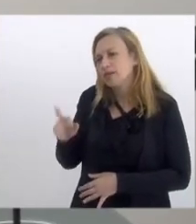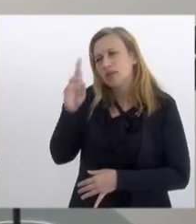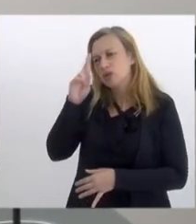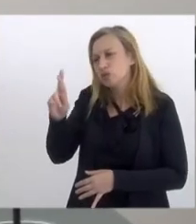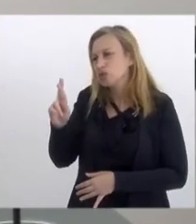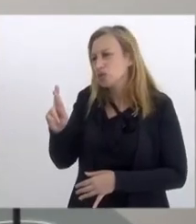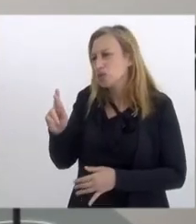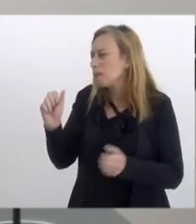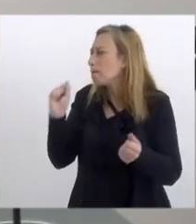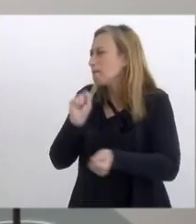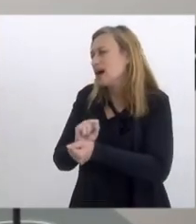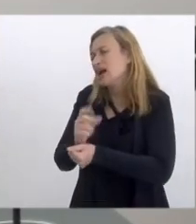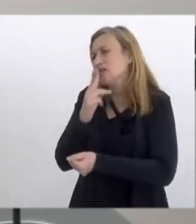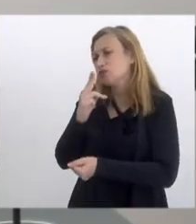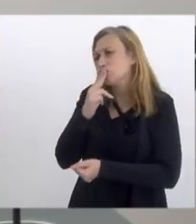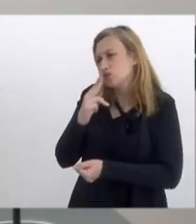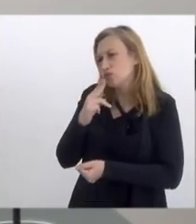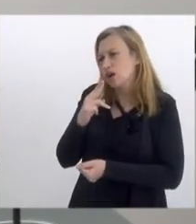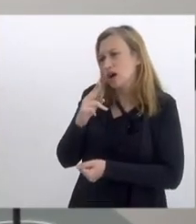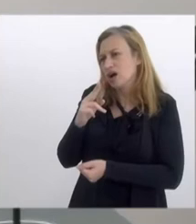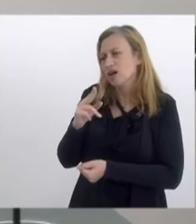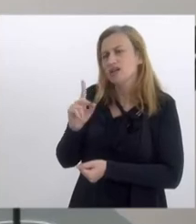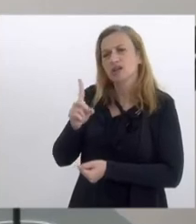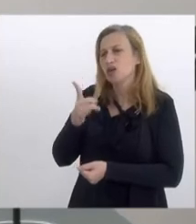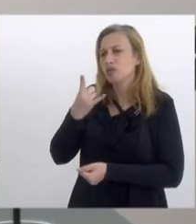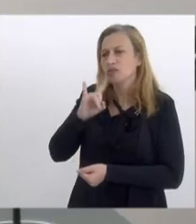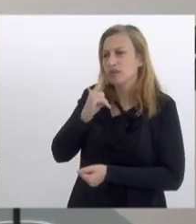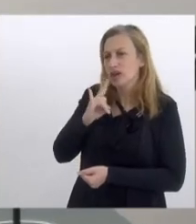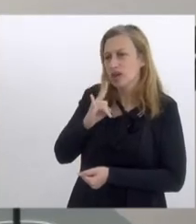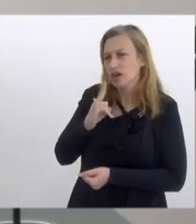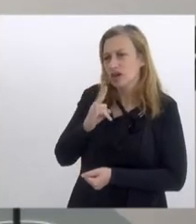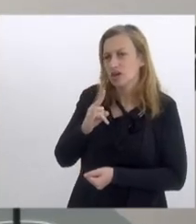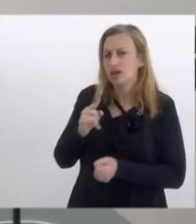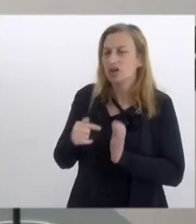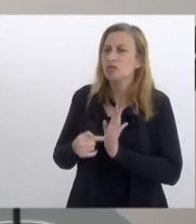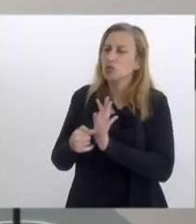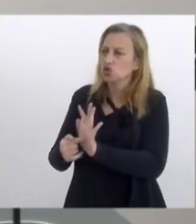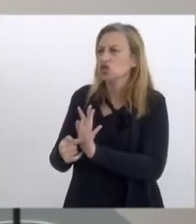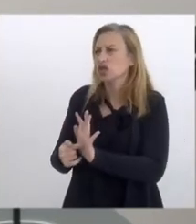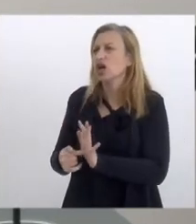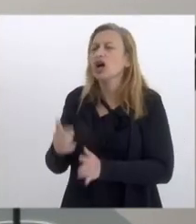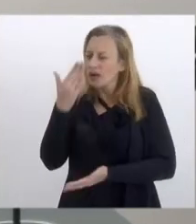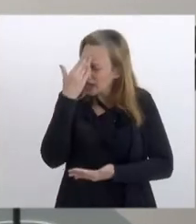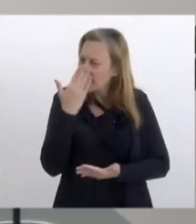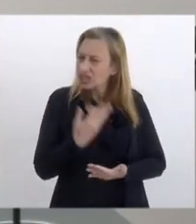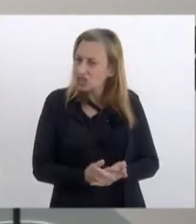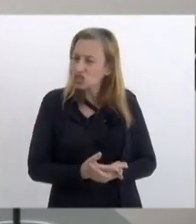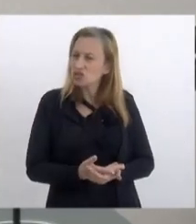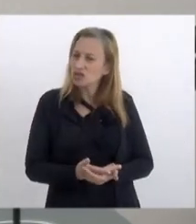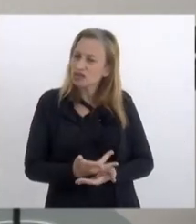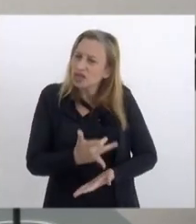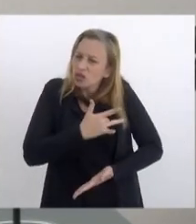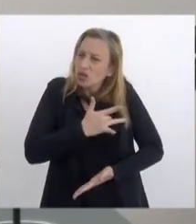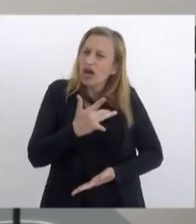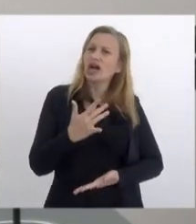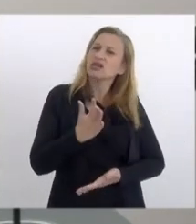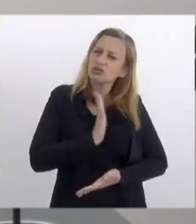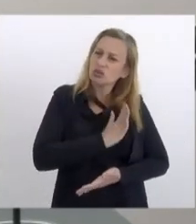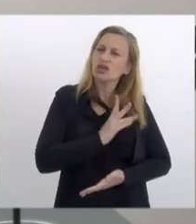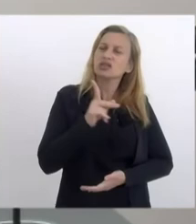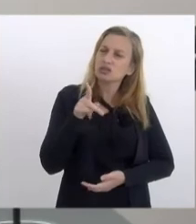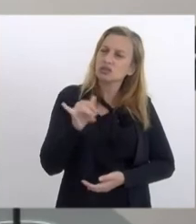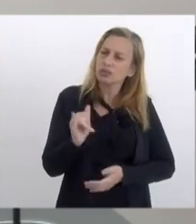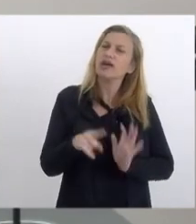fumar. Toma aqui, ó, para o senhor não beber hoje. E com a imagenzinha. Eu creio que isso vai tocar. Isso vai ajudar. Isso vai